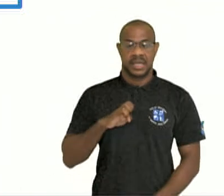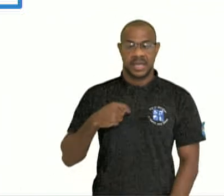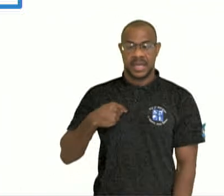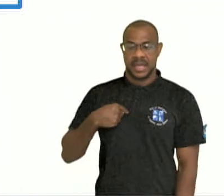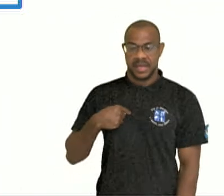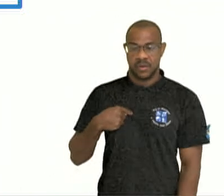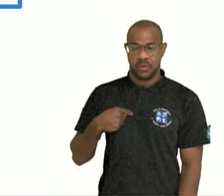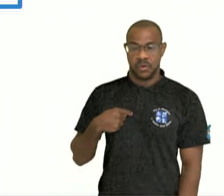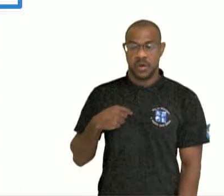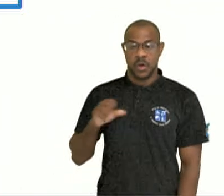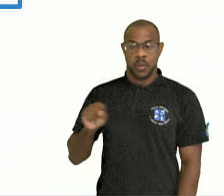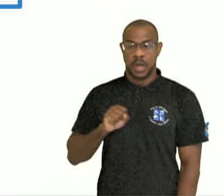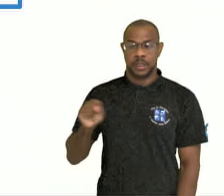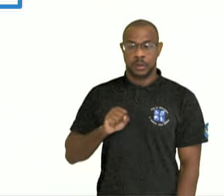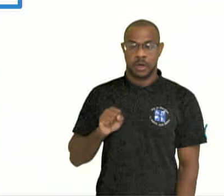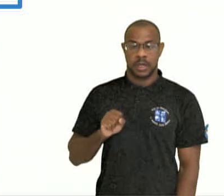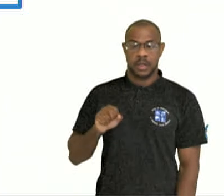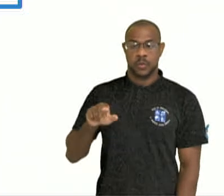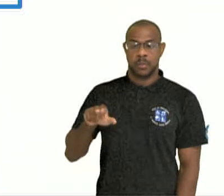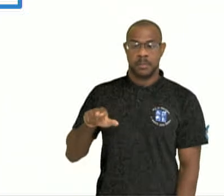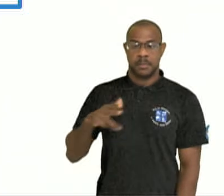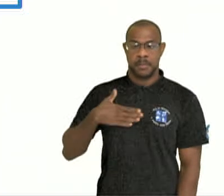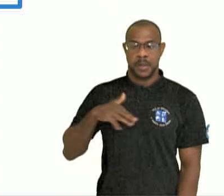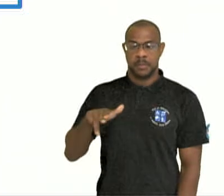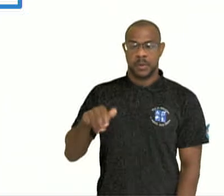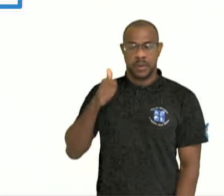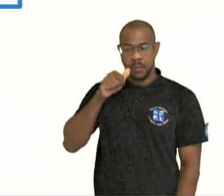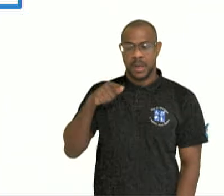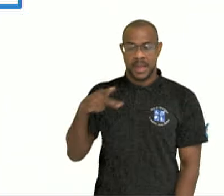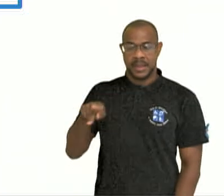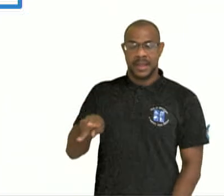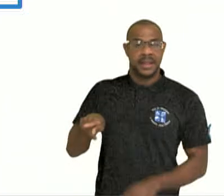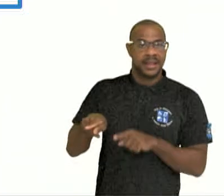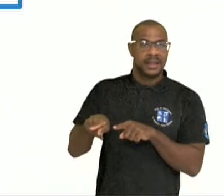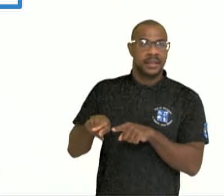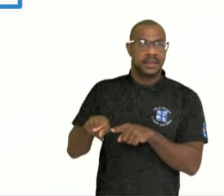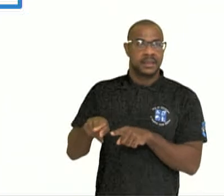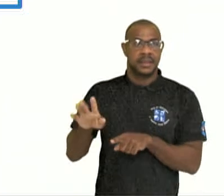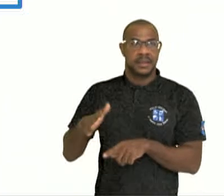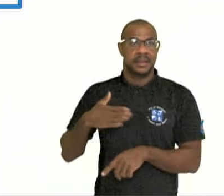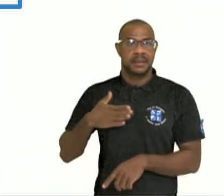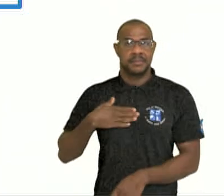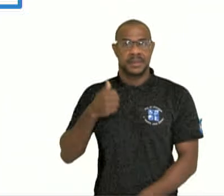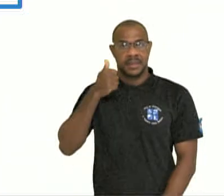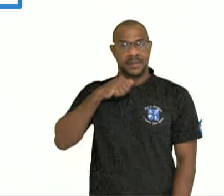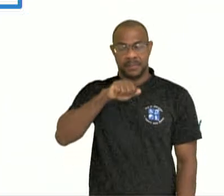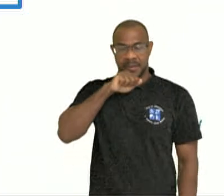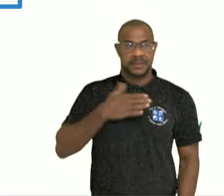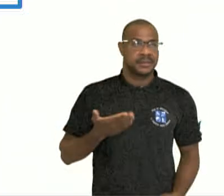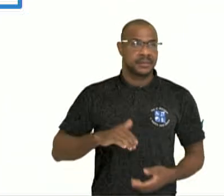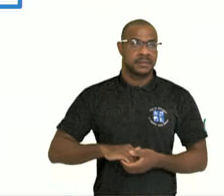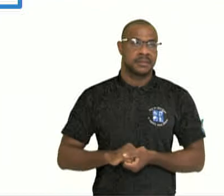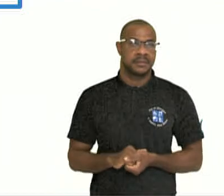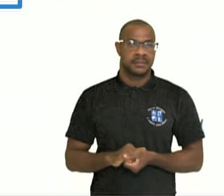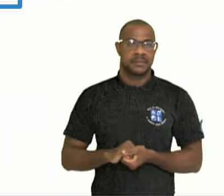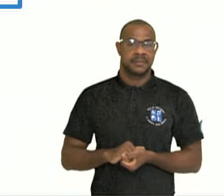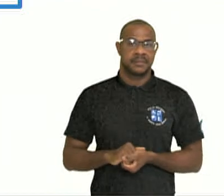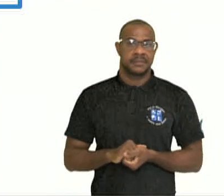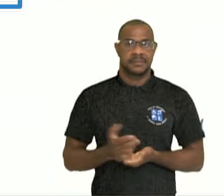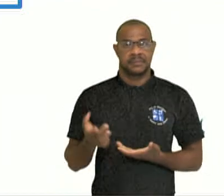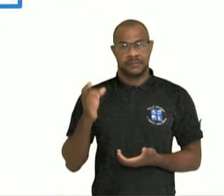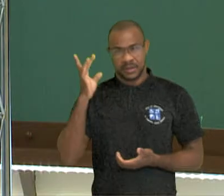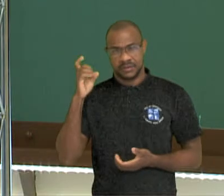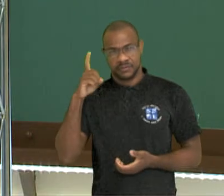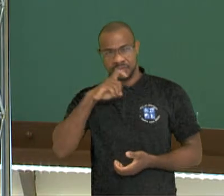A sogra da mulher do meu irmão é a minha mãe. Fácil, né? Ou